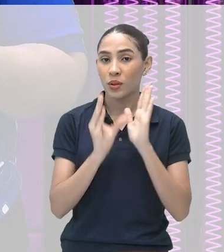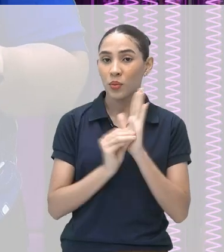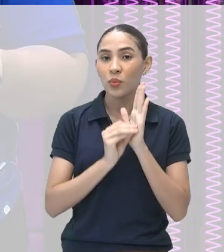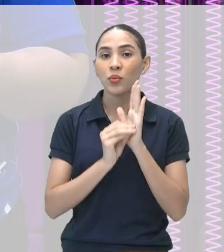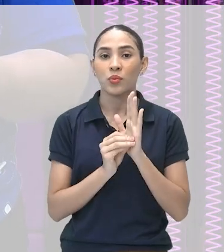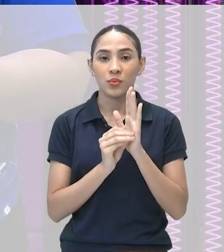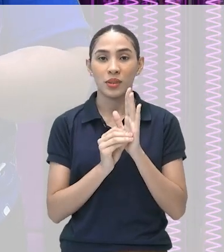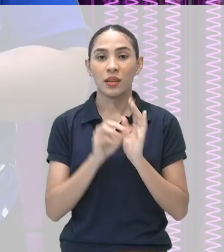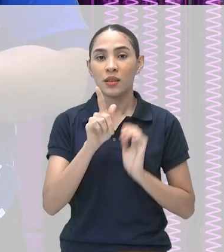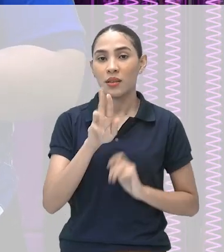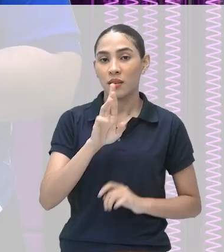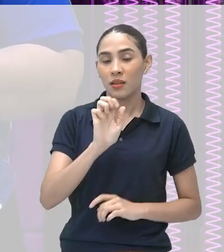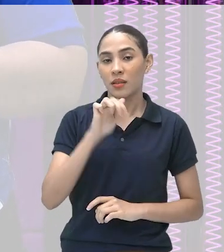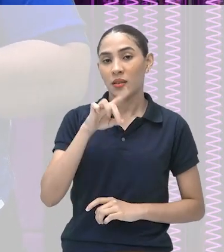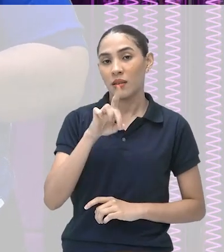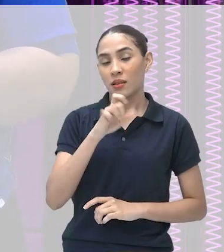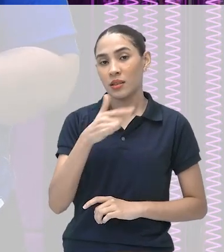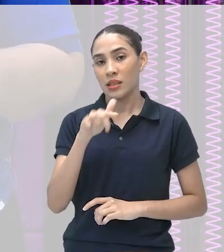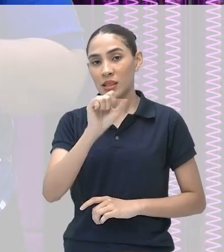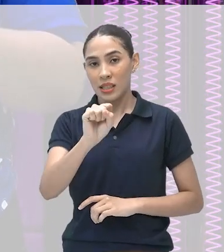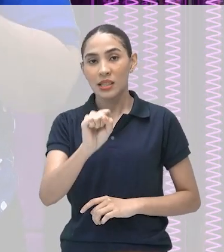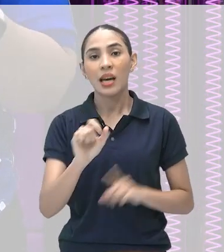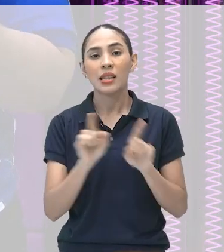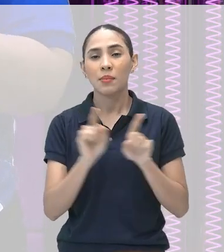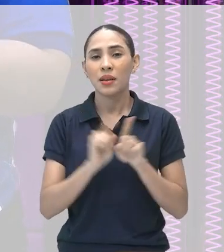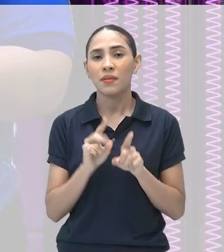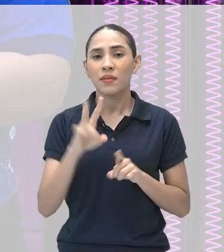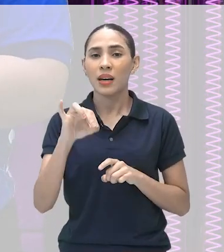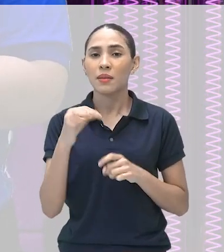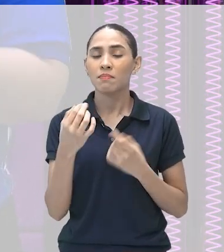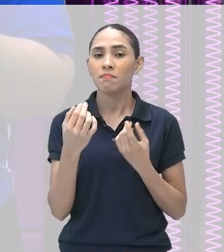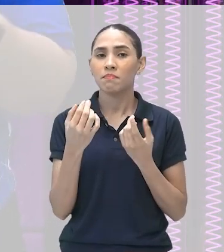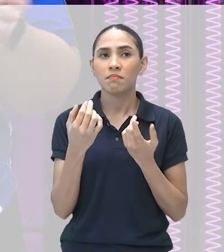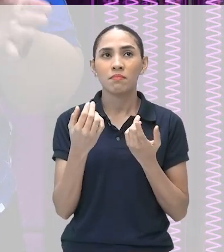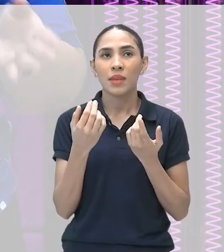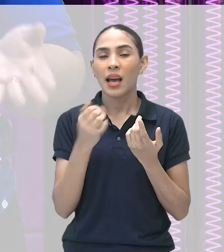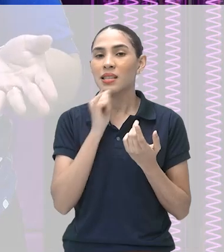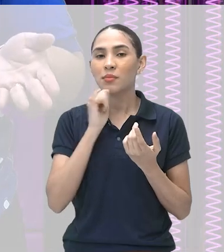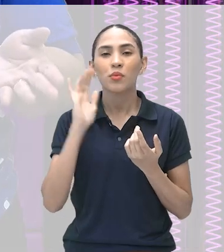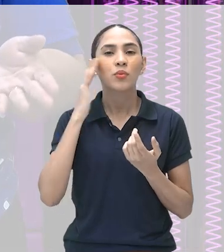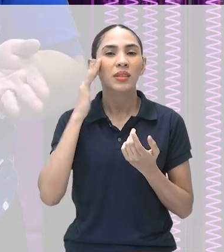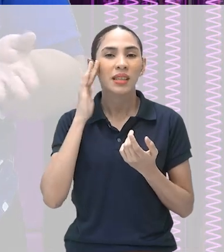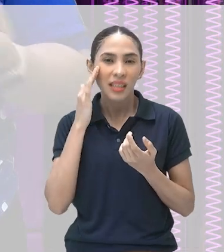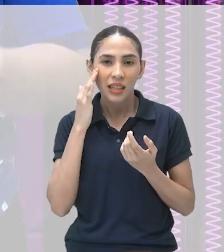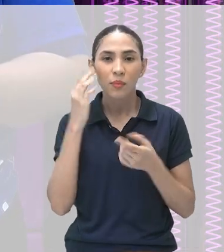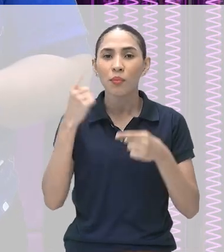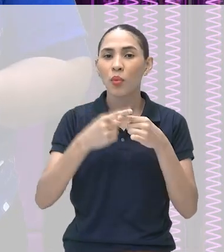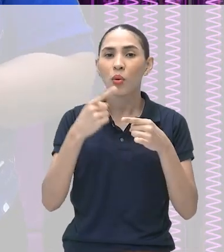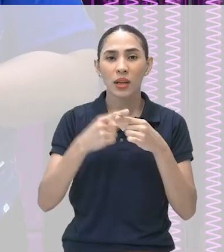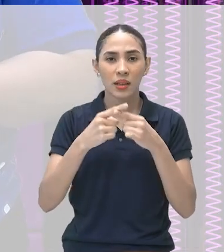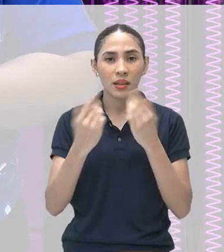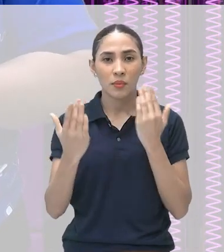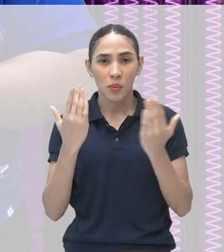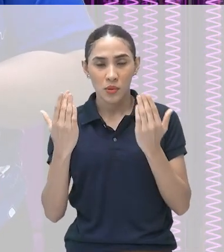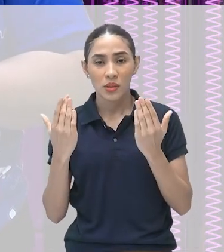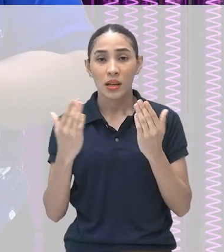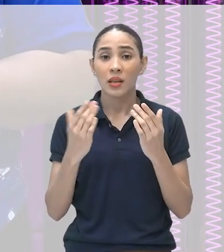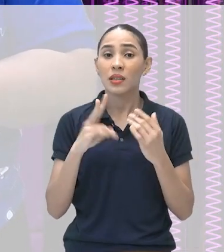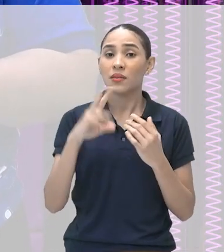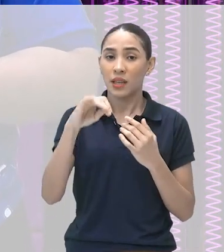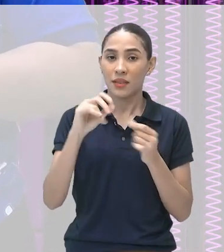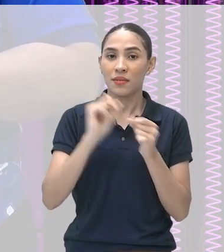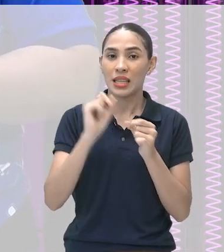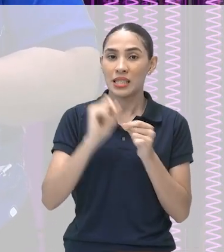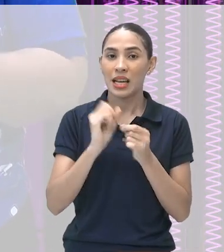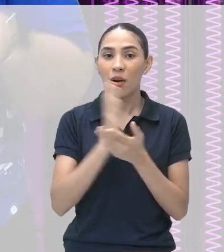si de grandezas, né? E a gente vai verificar por que elas são diretamente proporcionais, e para isso a gente vai resolver